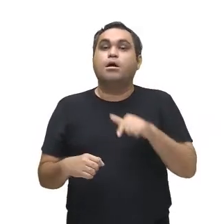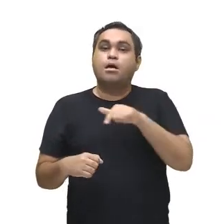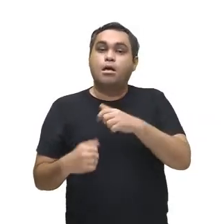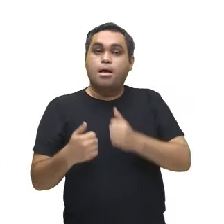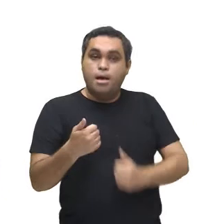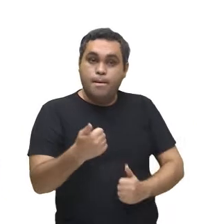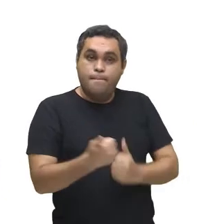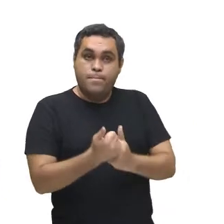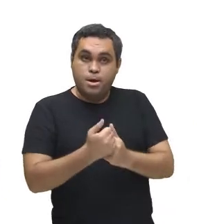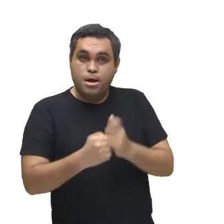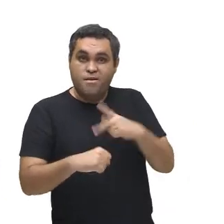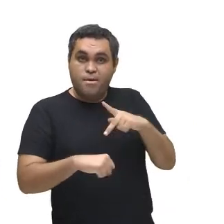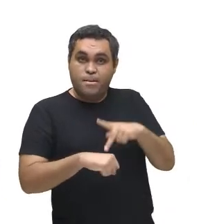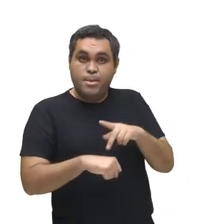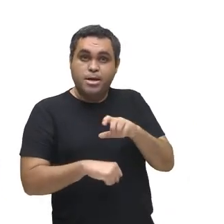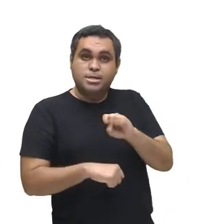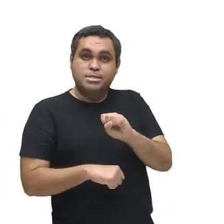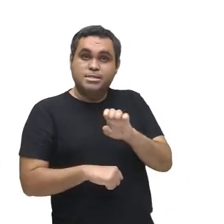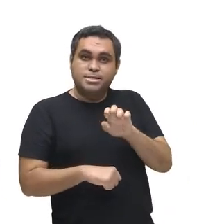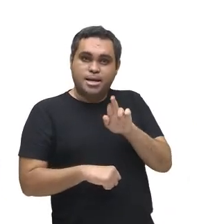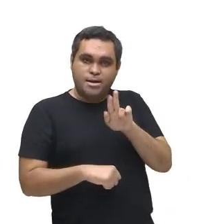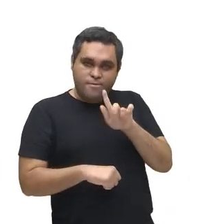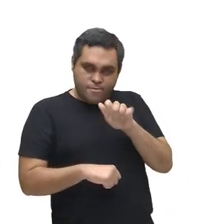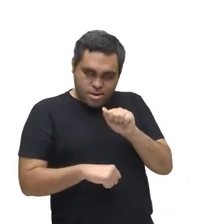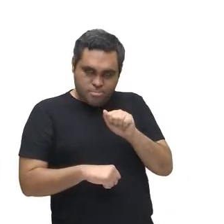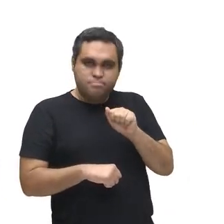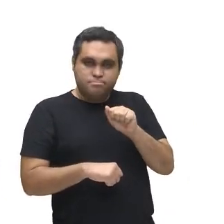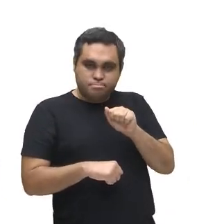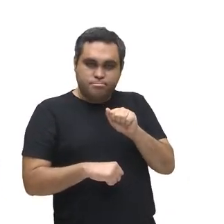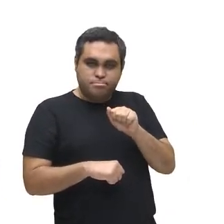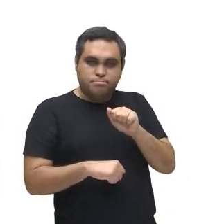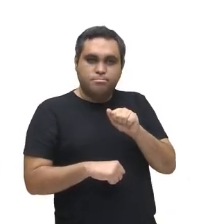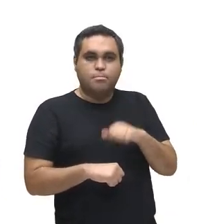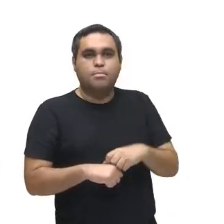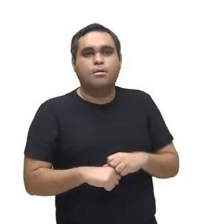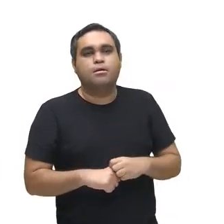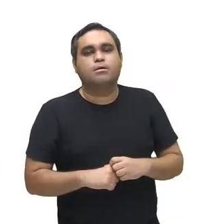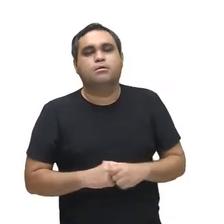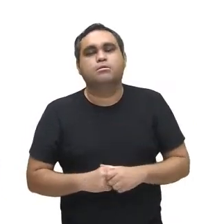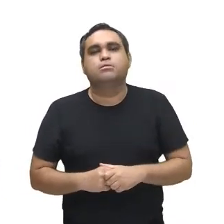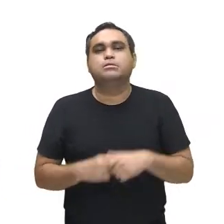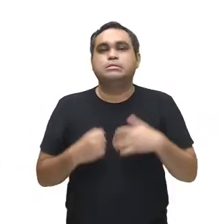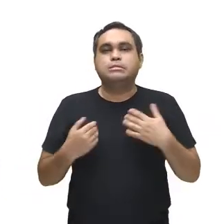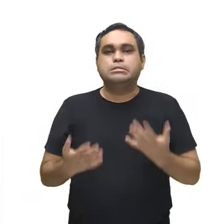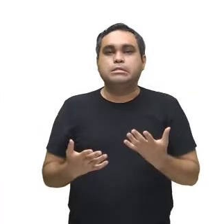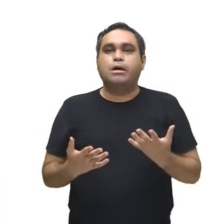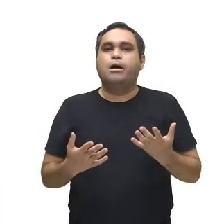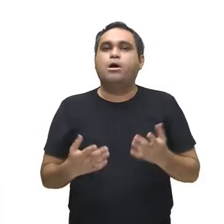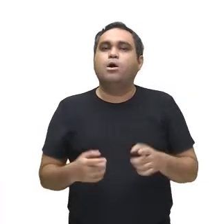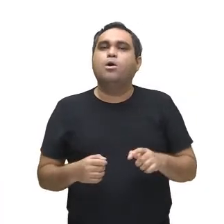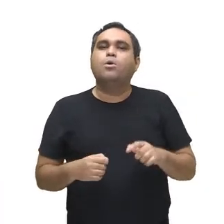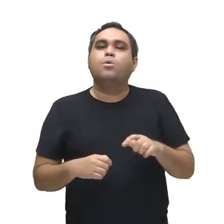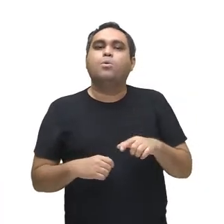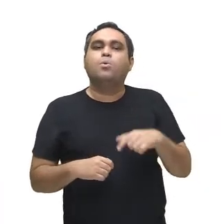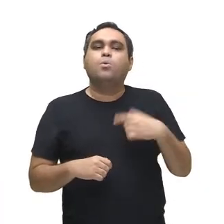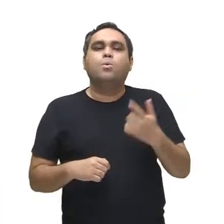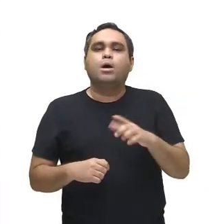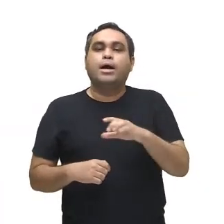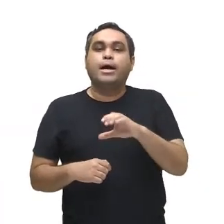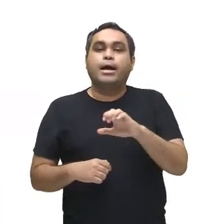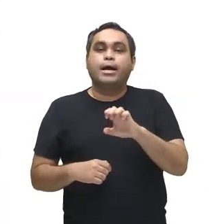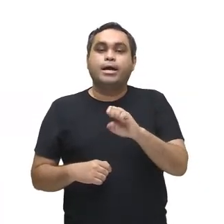fica localizado na região balcânica. E de movimentos pan-eslavistas. O que seriam os eslavos, professor? É